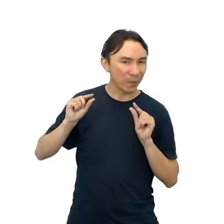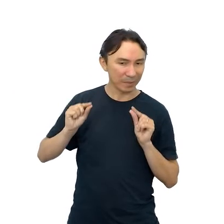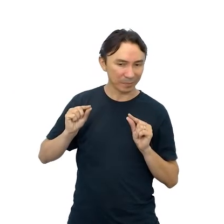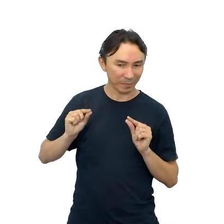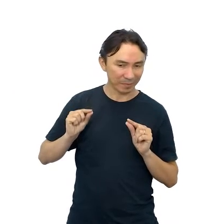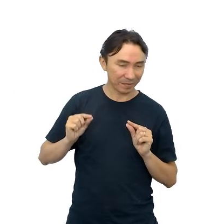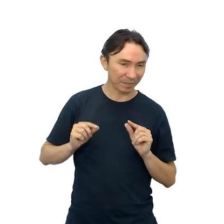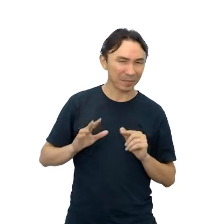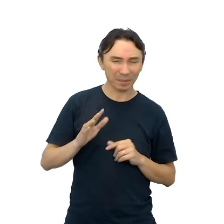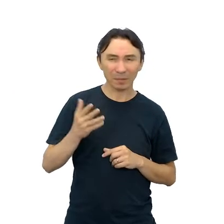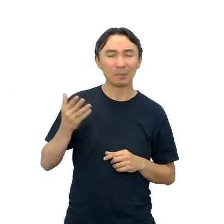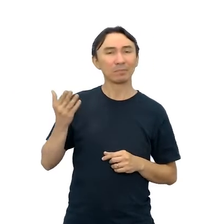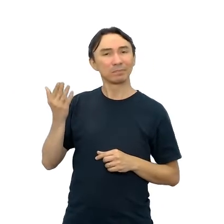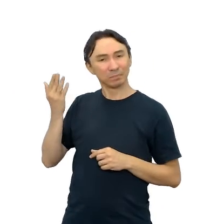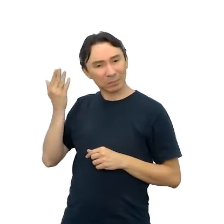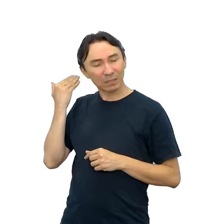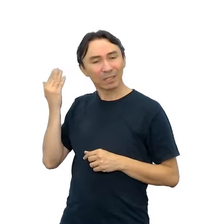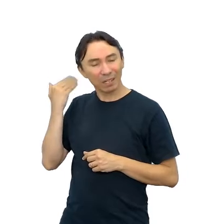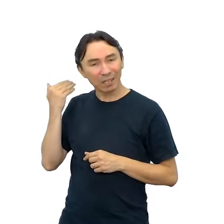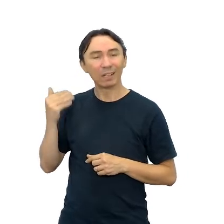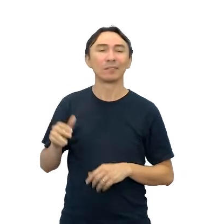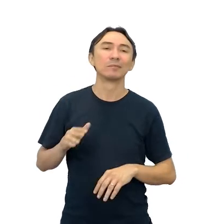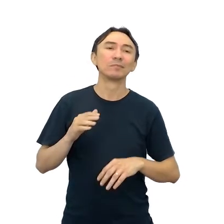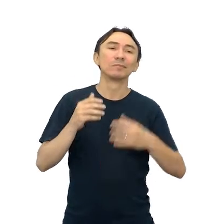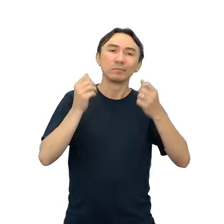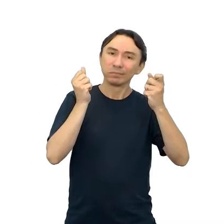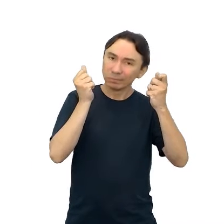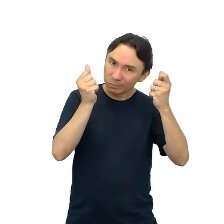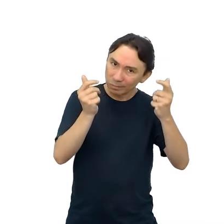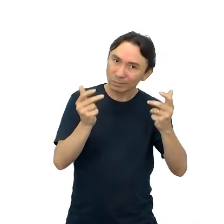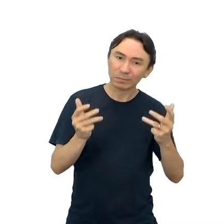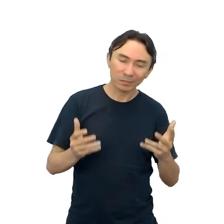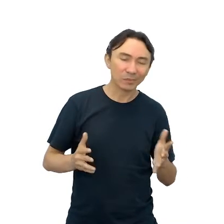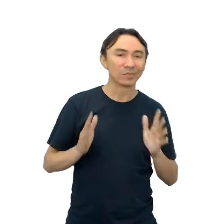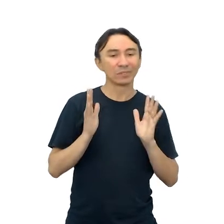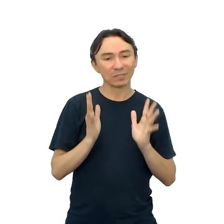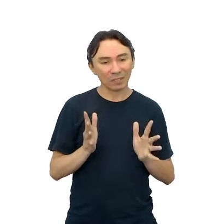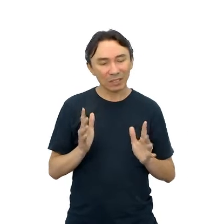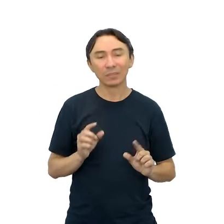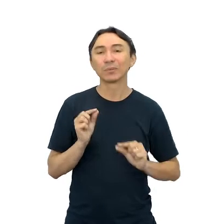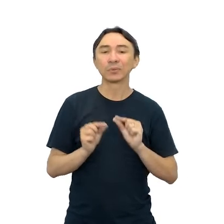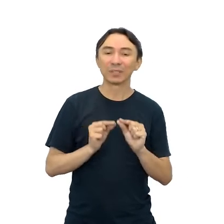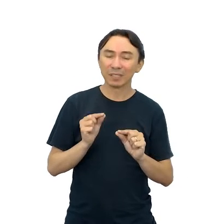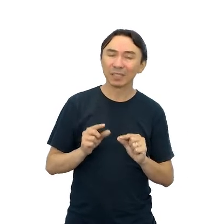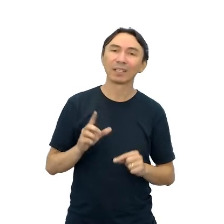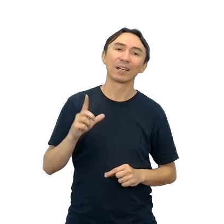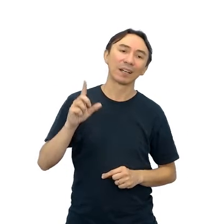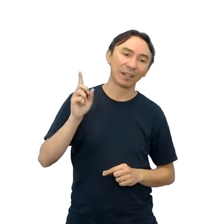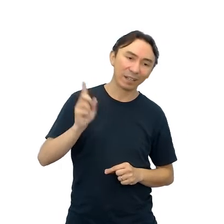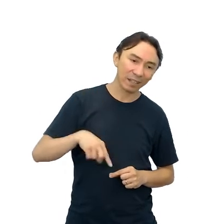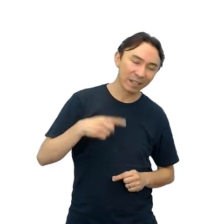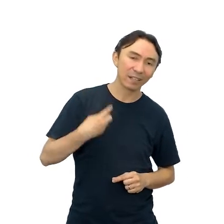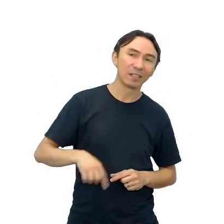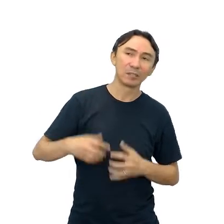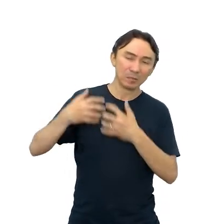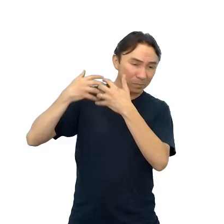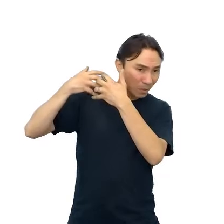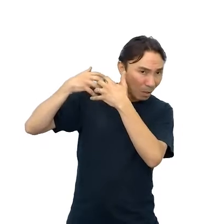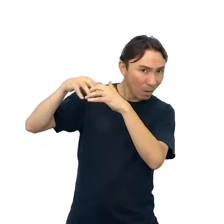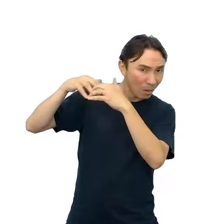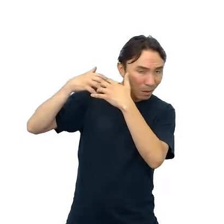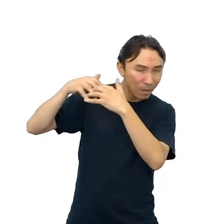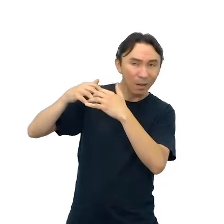nós falamos sobre, né, a construção, né, e a estrutura do